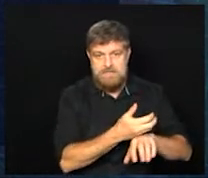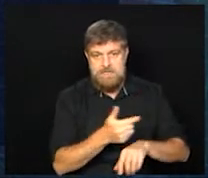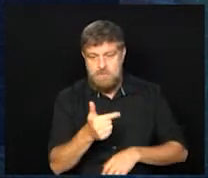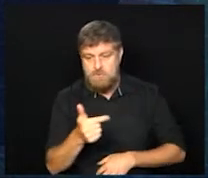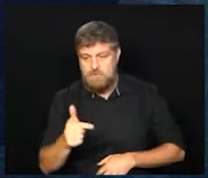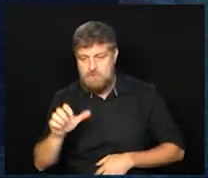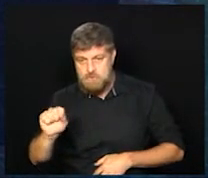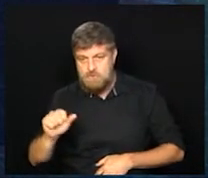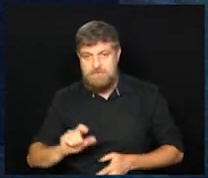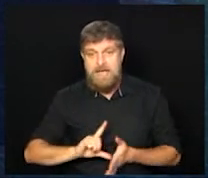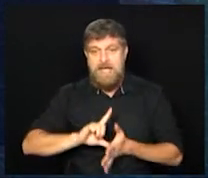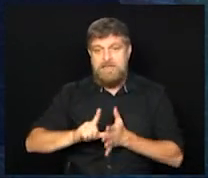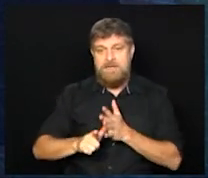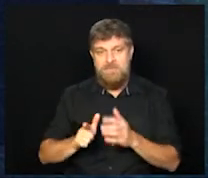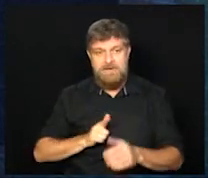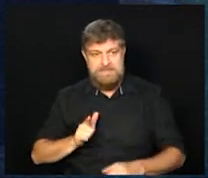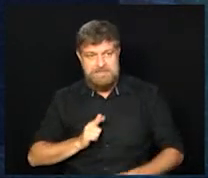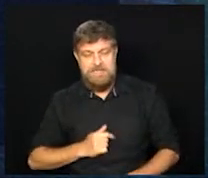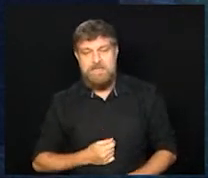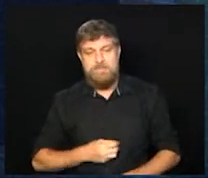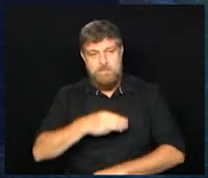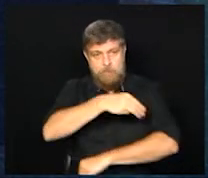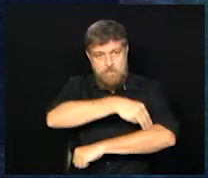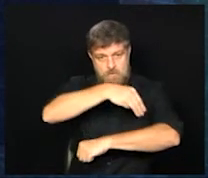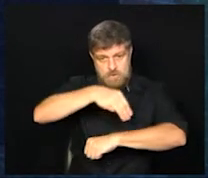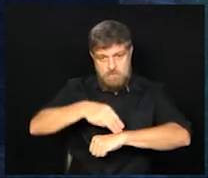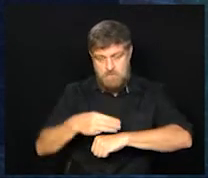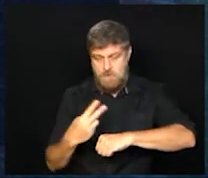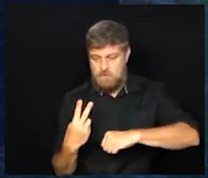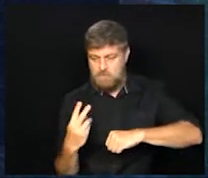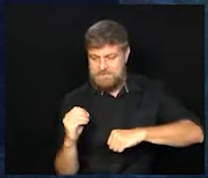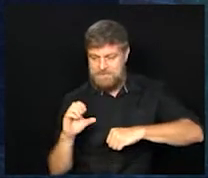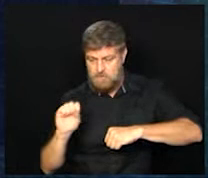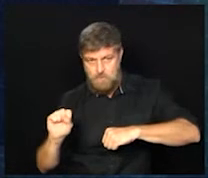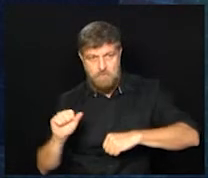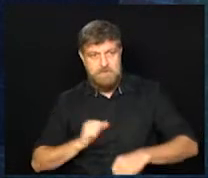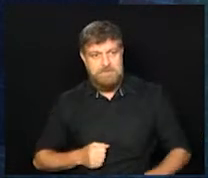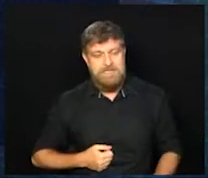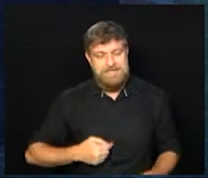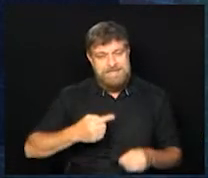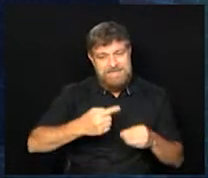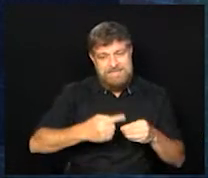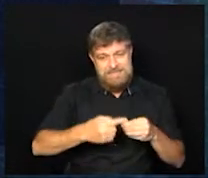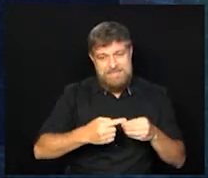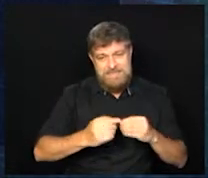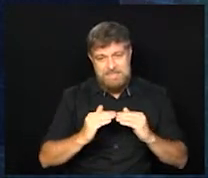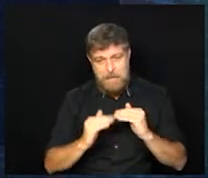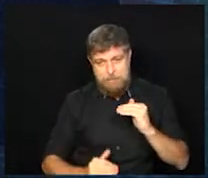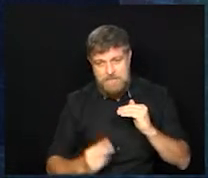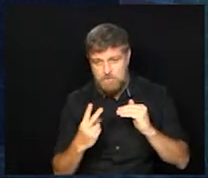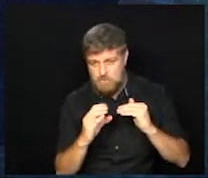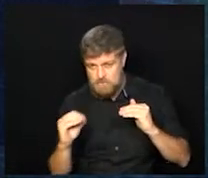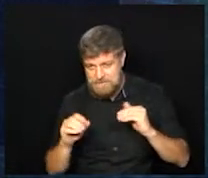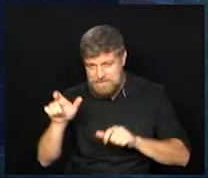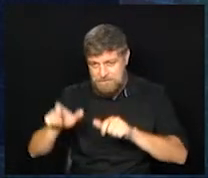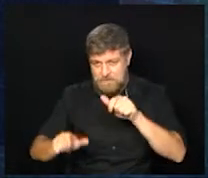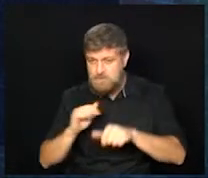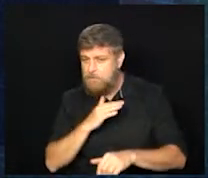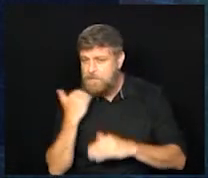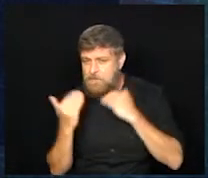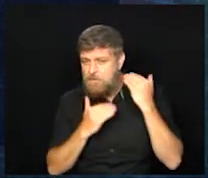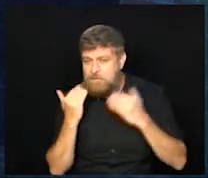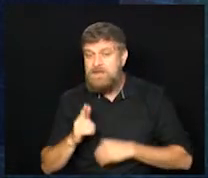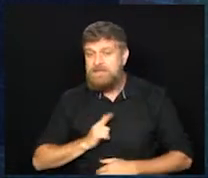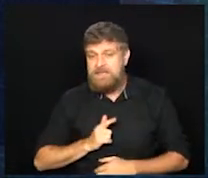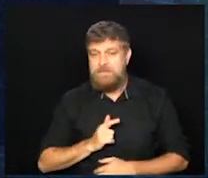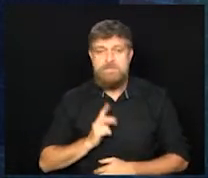228. Na sequência, temos ainda Montemor, com 208, e municípios com menos de 200 óbitos devido à Covid,